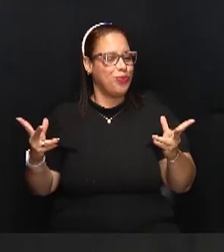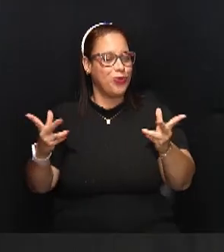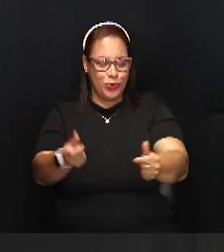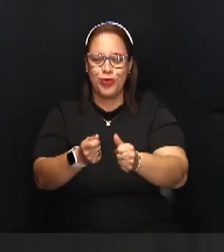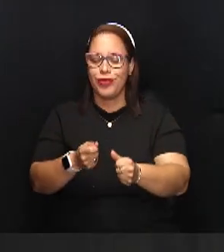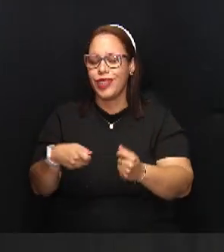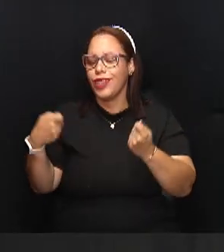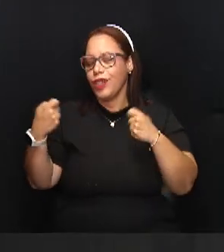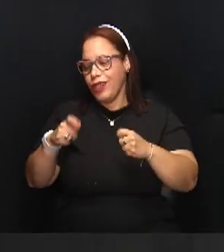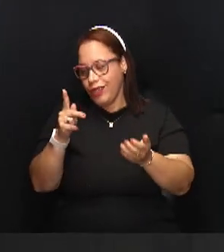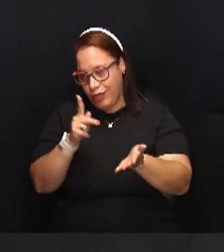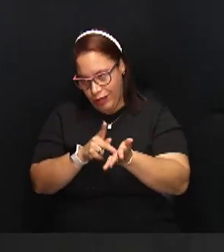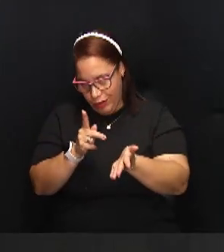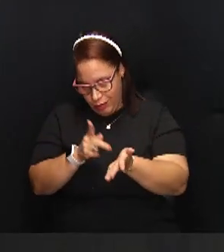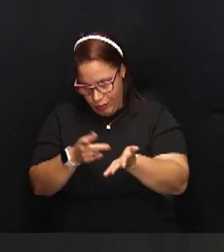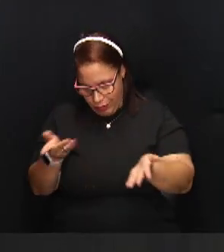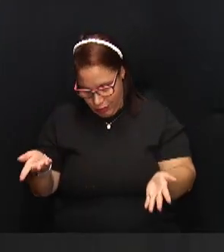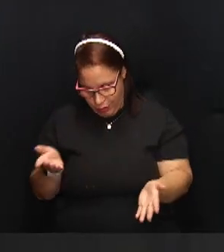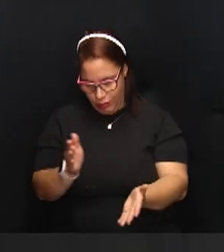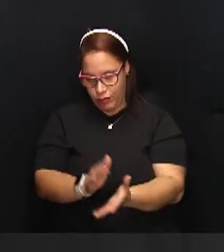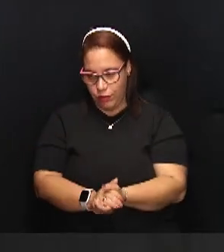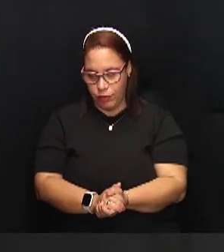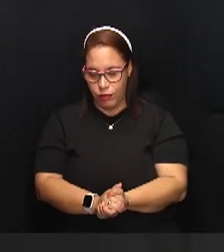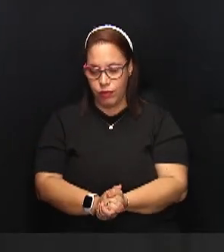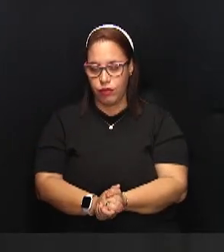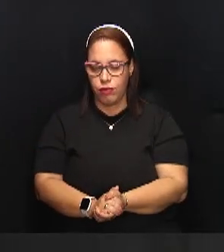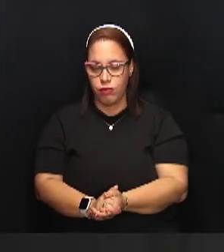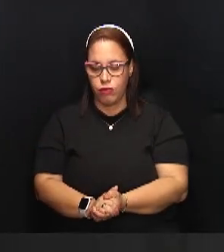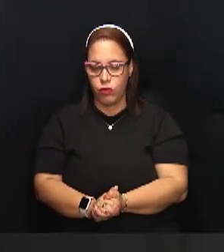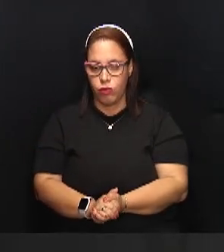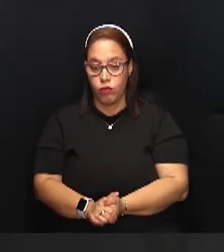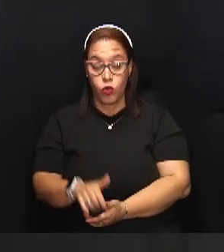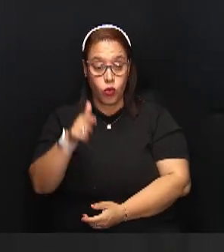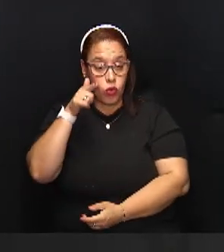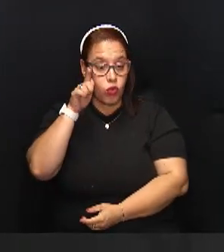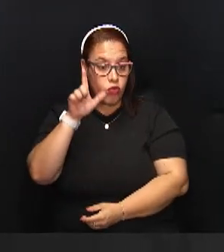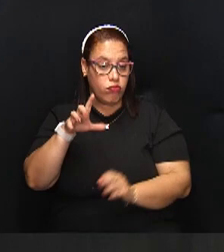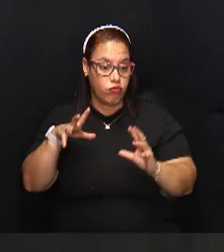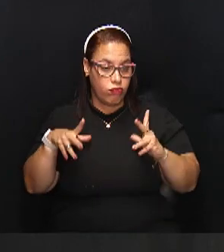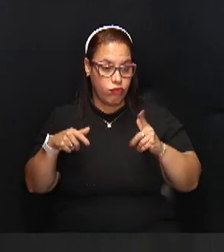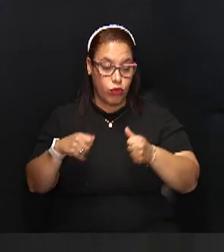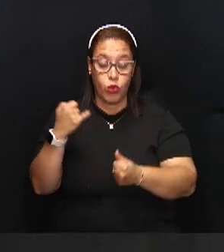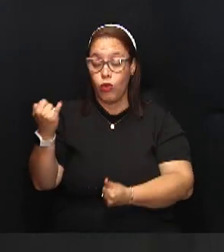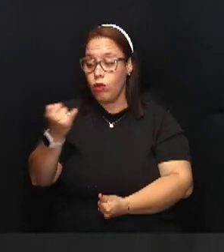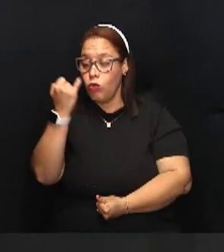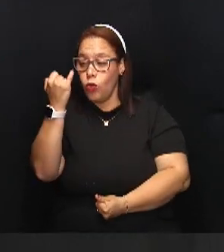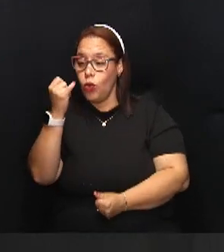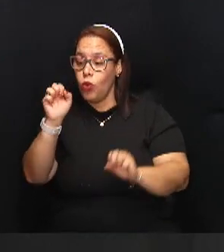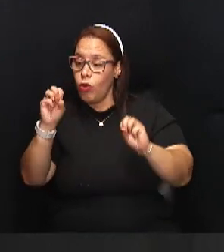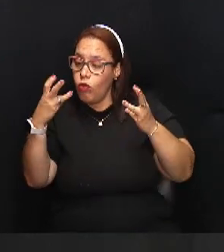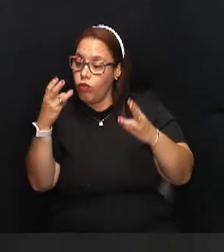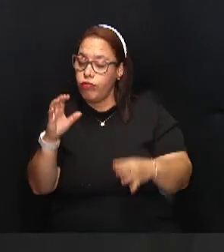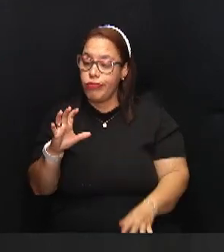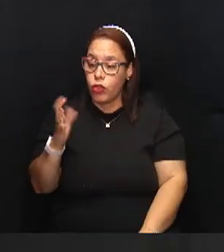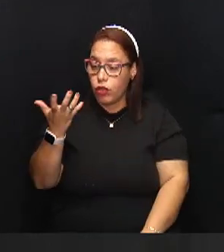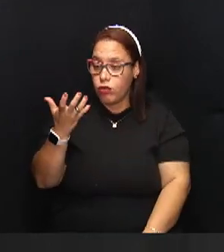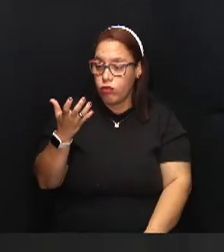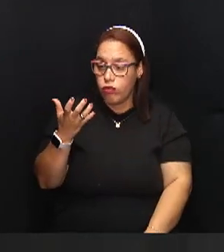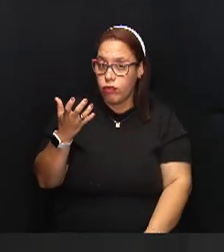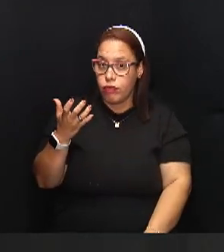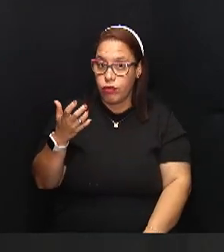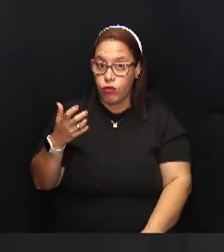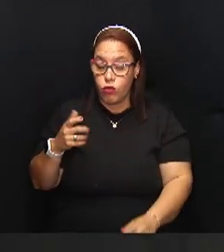que necessitava mesmo, né, preenchendo, né, tudo aquilo que seria importante para que os atores, que são